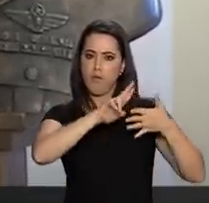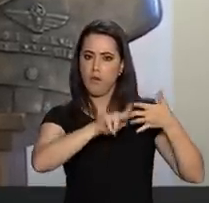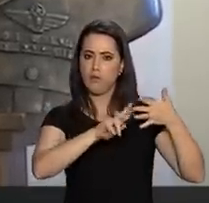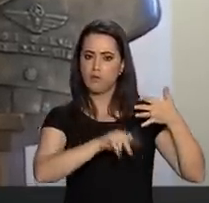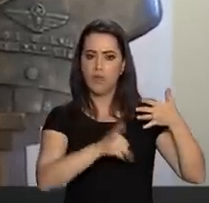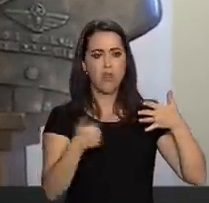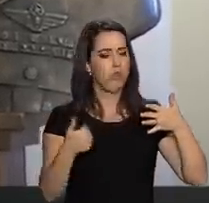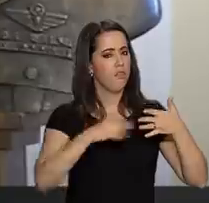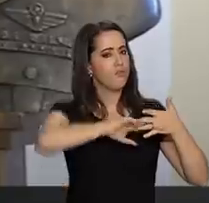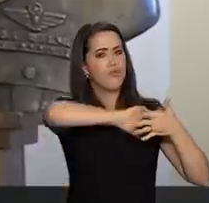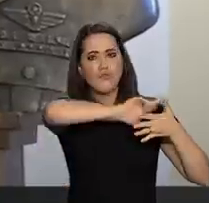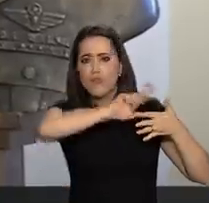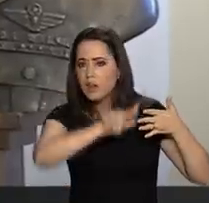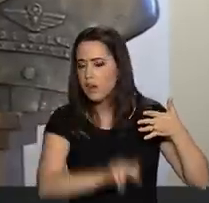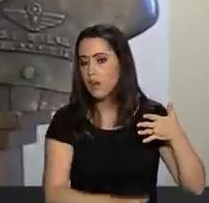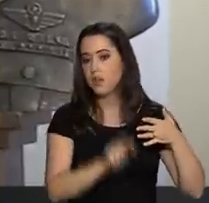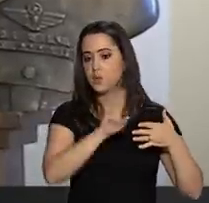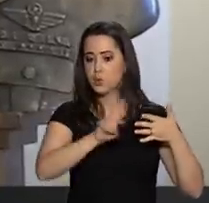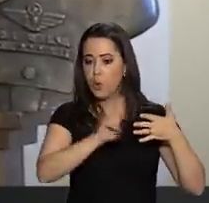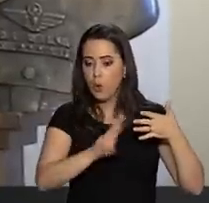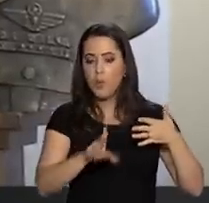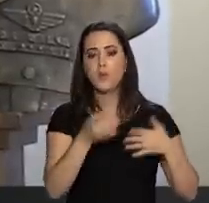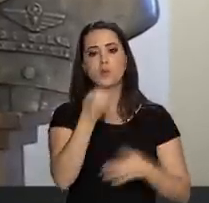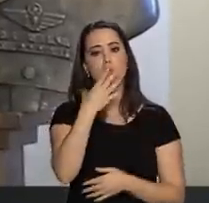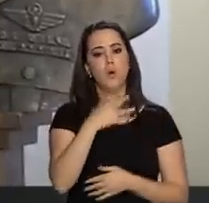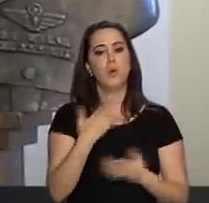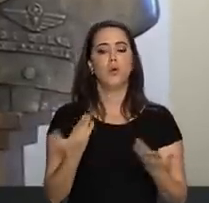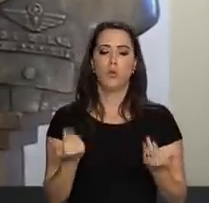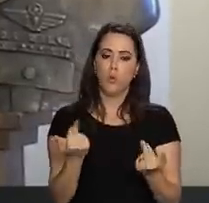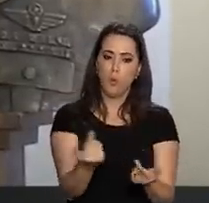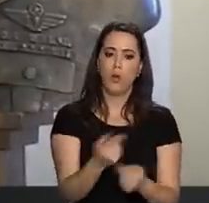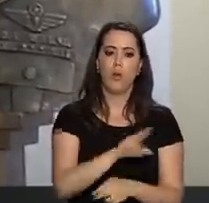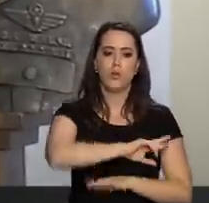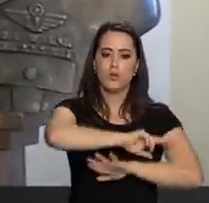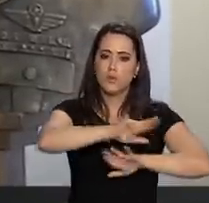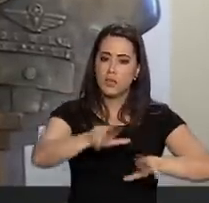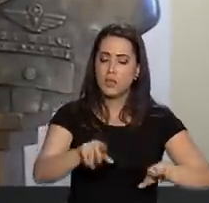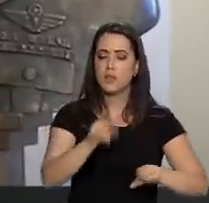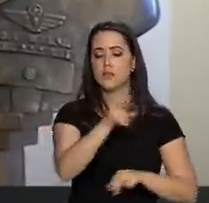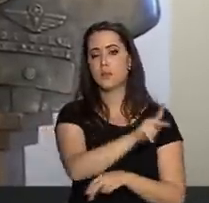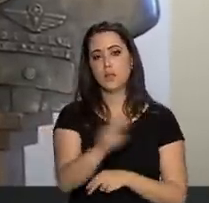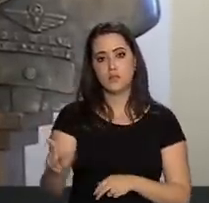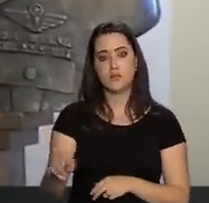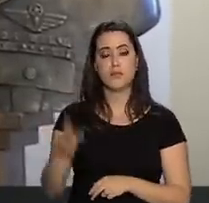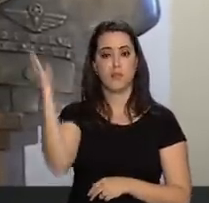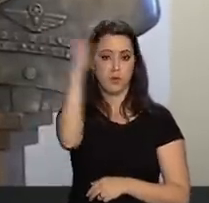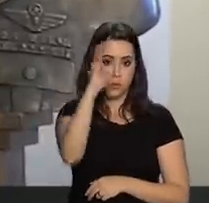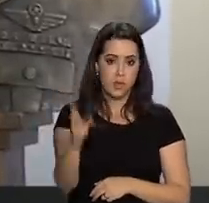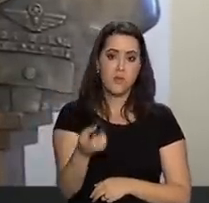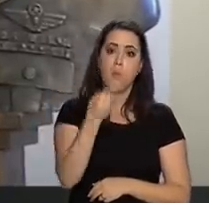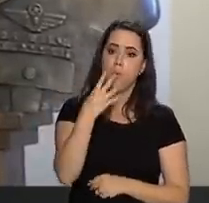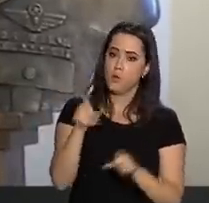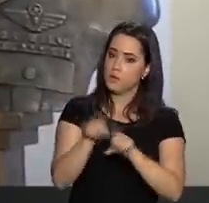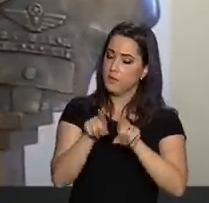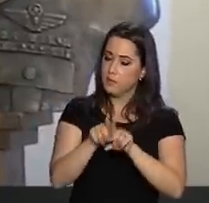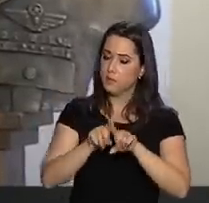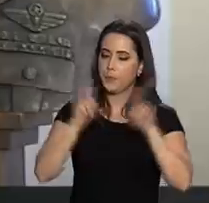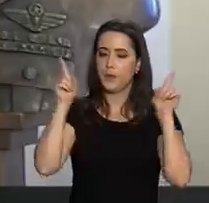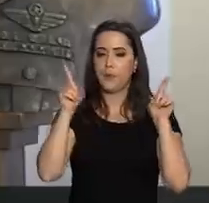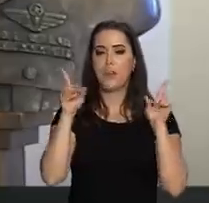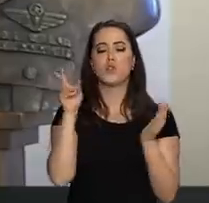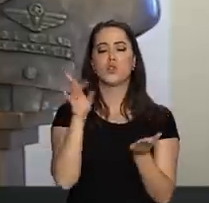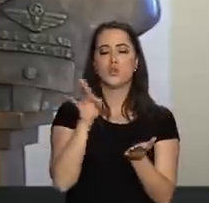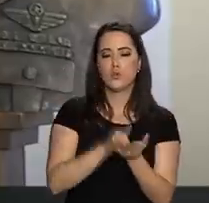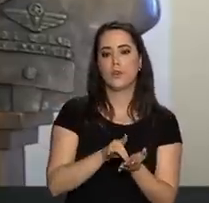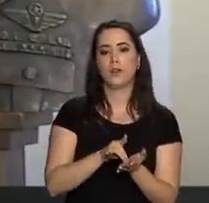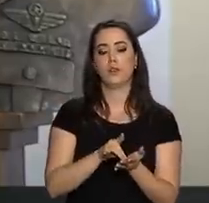ministros da defesa, como dezenas de bons presidentes da República. E a grande verdade que fica em toda essa